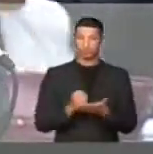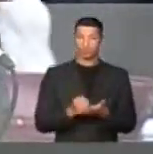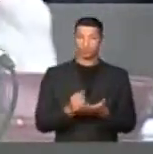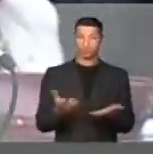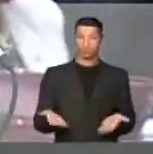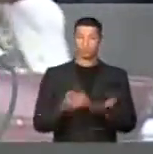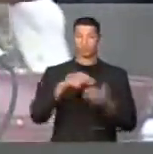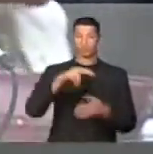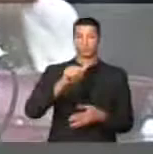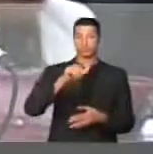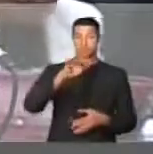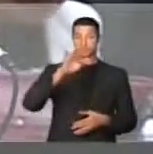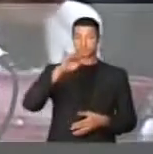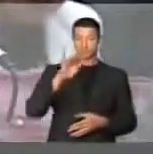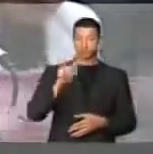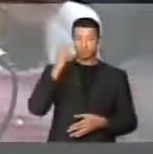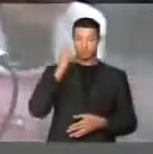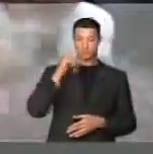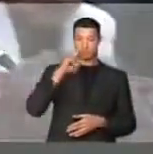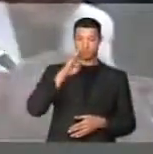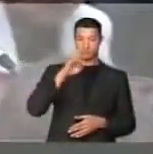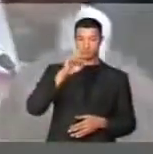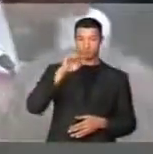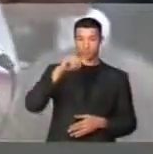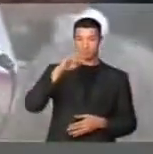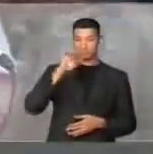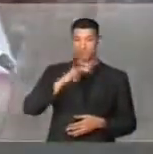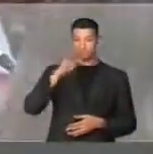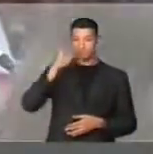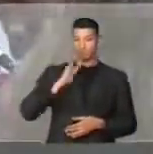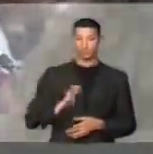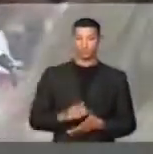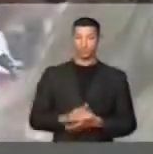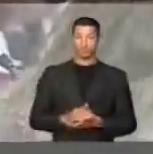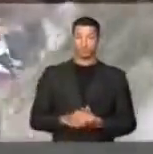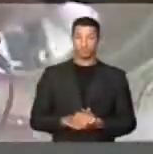fornecimento de nafta para a Braskem e as empresas químicas brasileiras. A rede